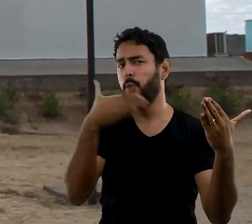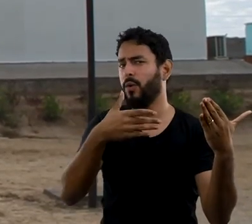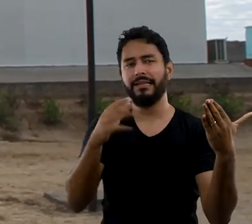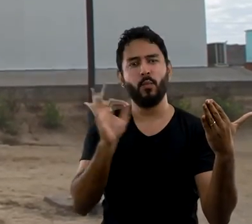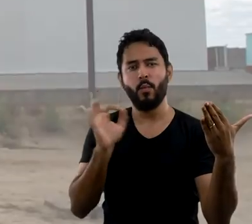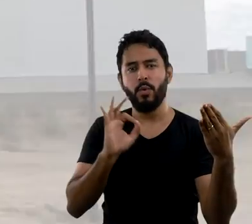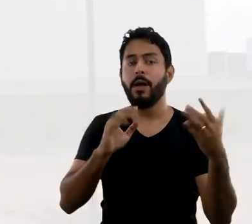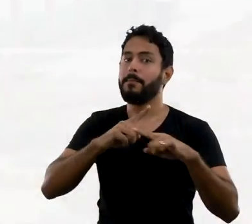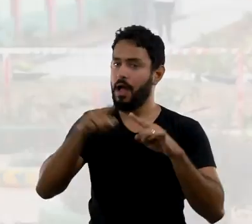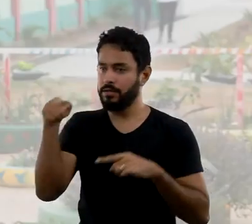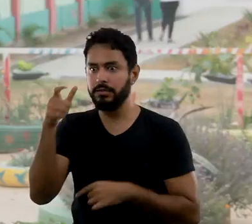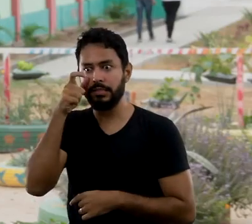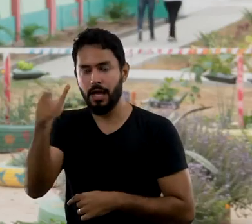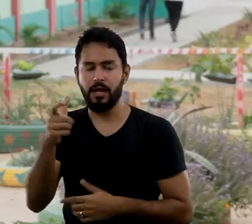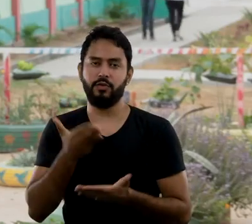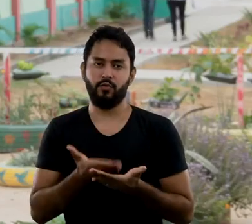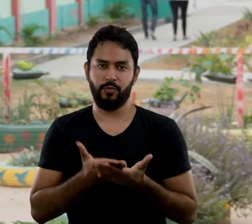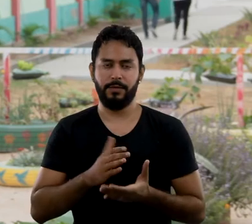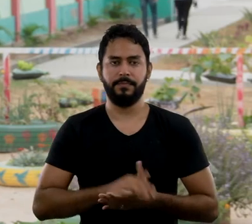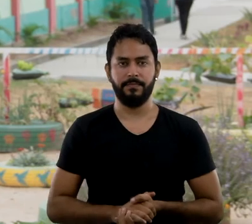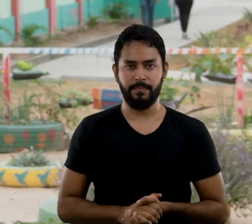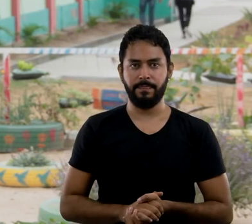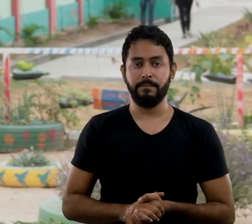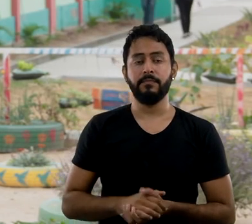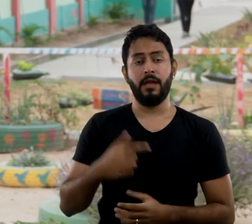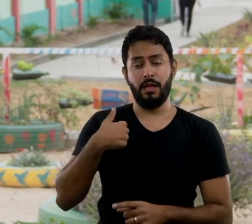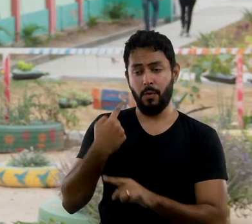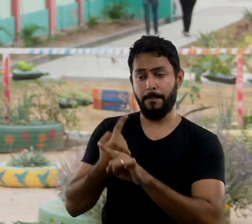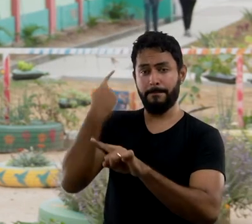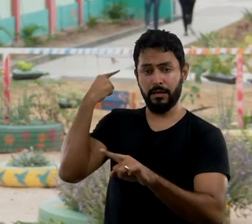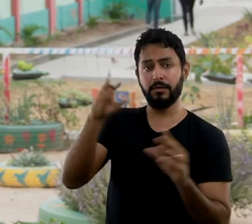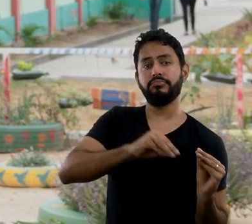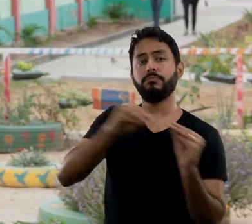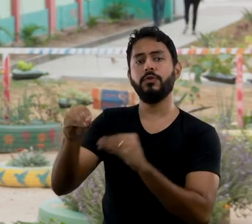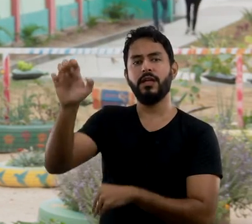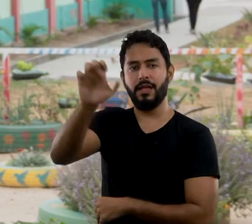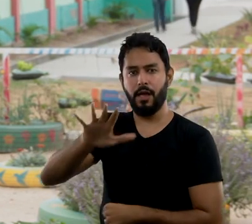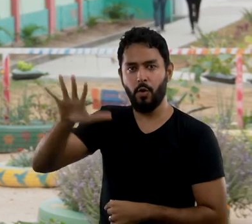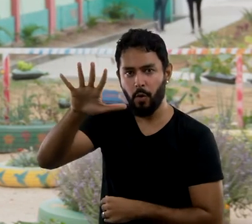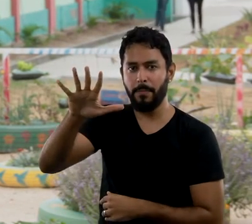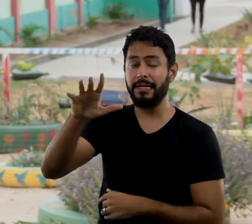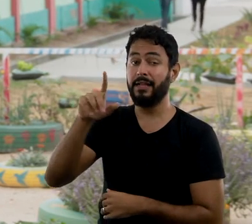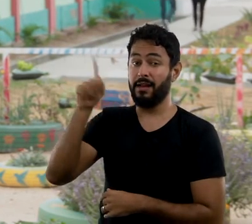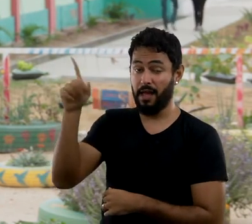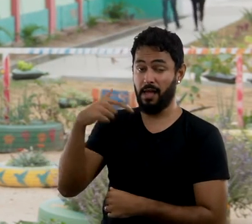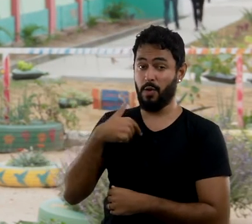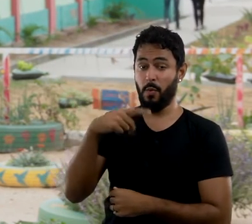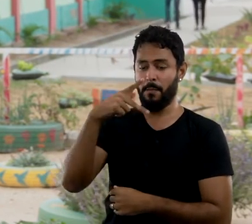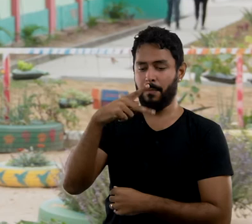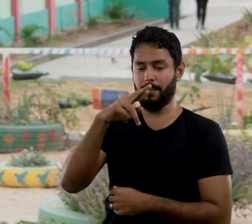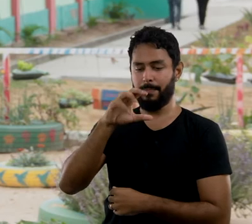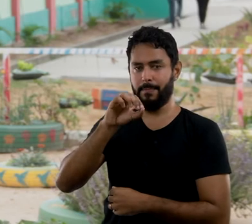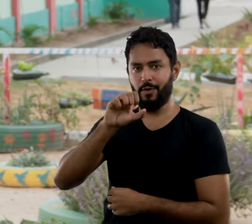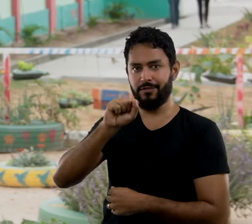estudar eu fui envolvida na questão assim da prostituição começar a me prostituir e fui pra